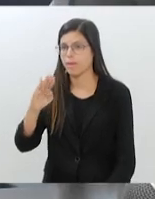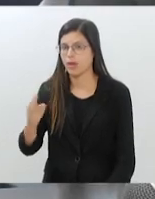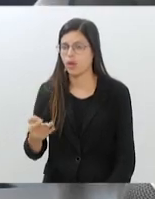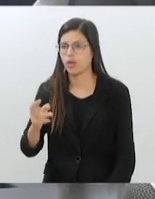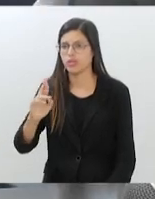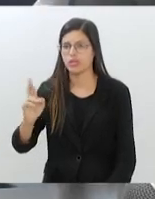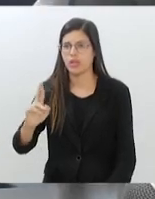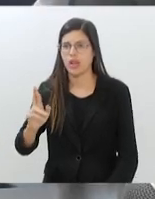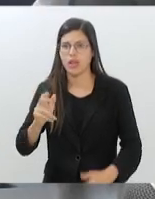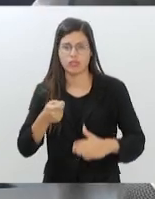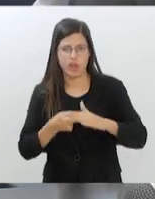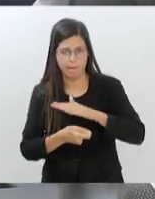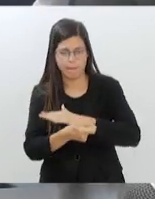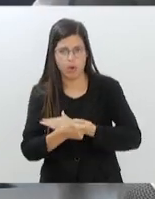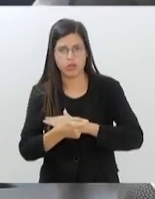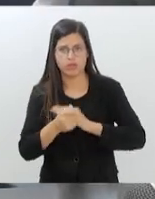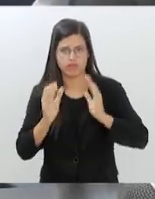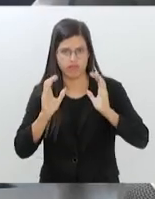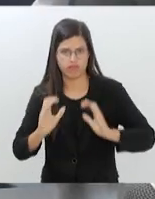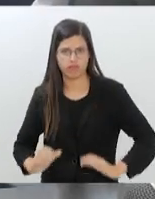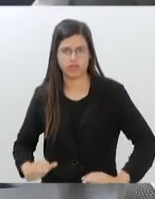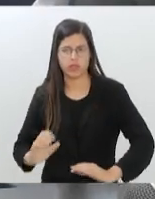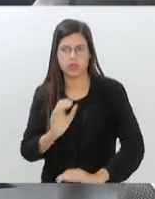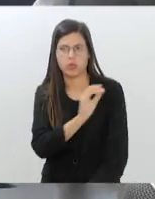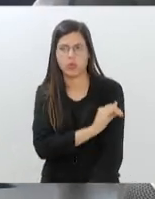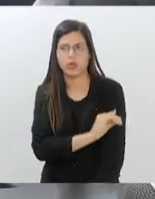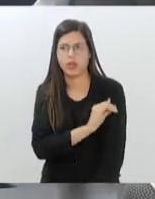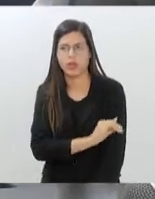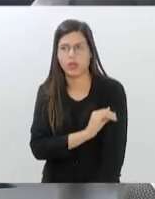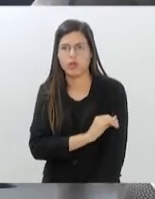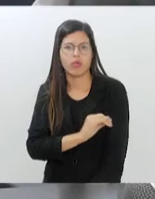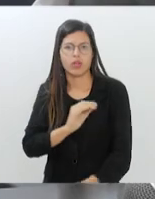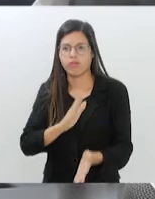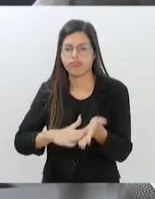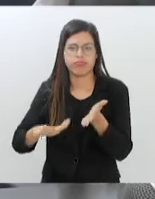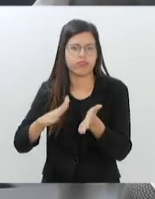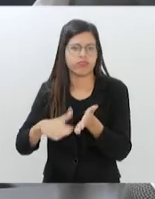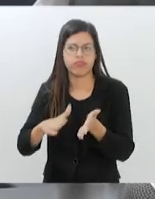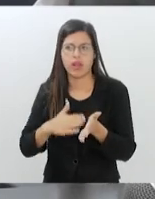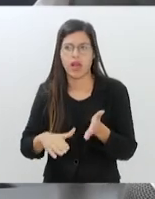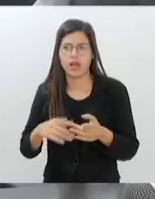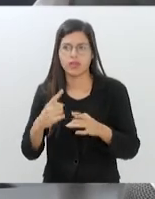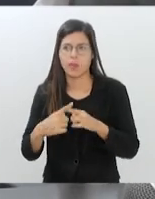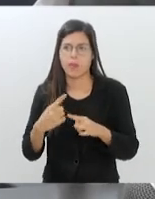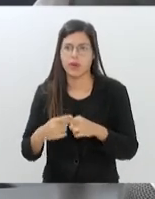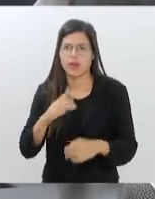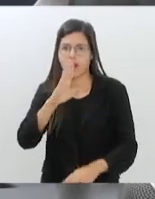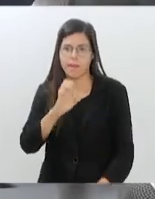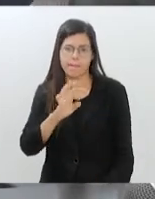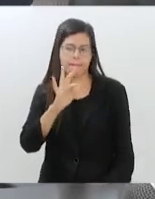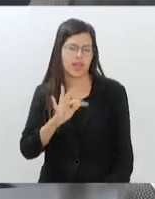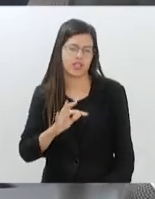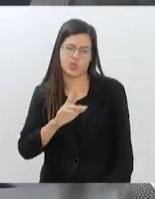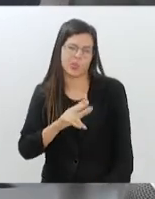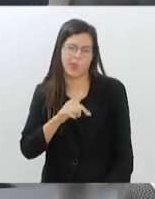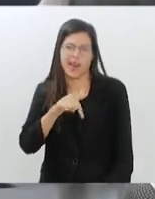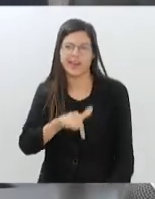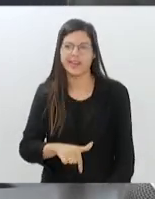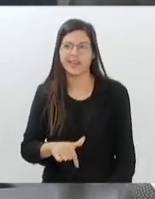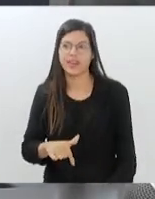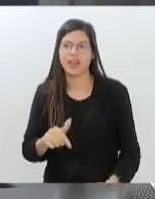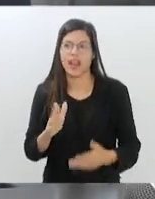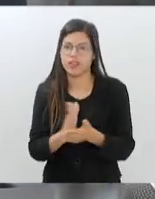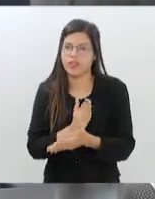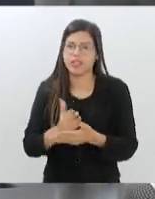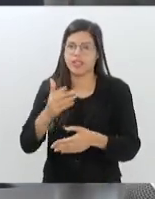apostas de cidadãos do Rio de Janeiro que vão embora porque essas betet não tem sede fiscal aqui muitas vezes no exterior